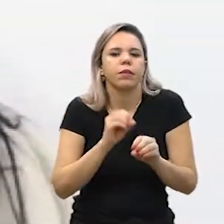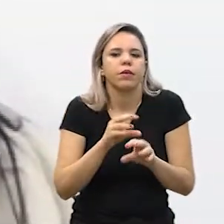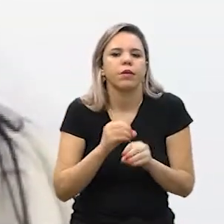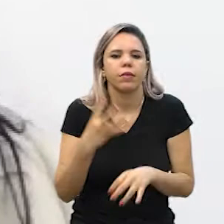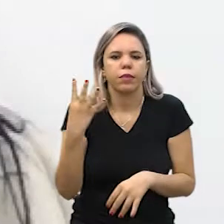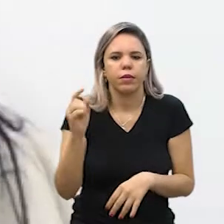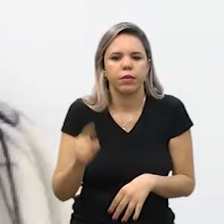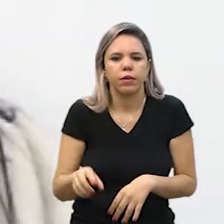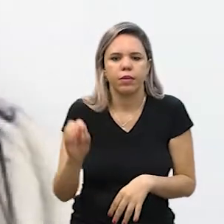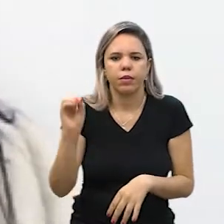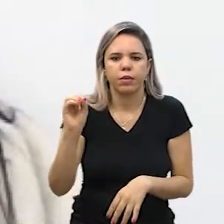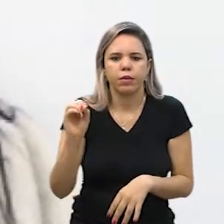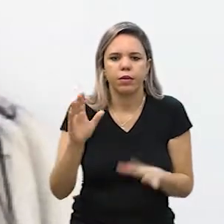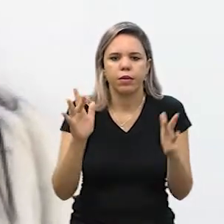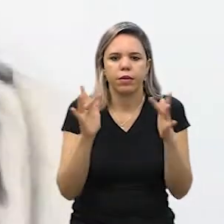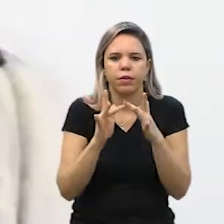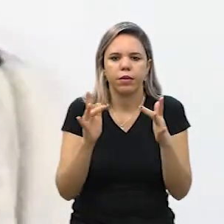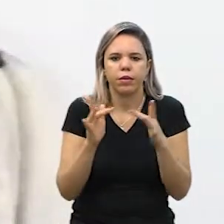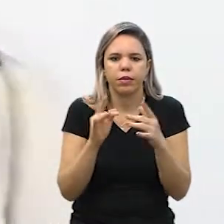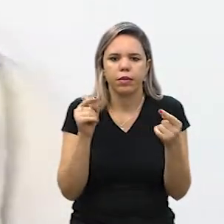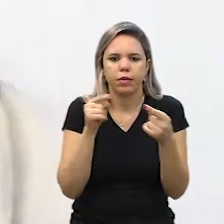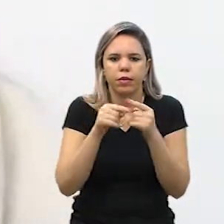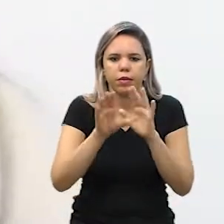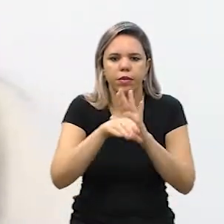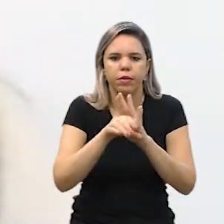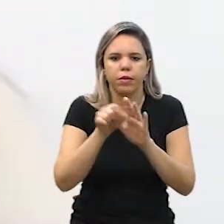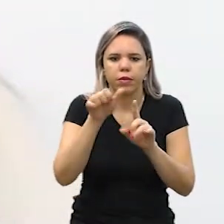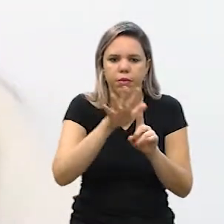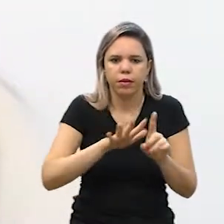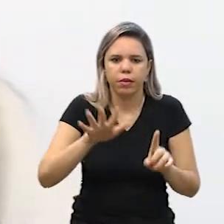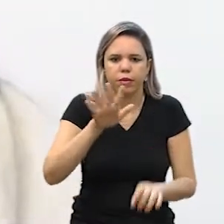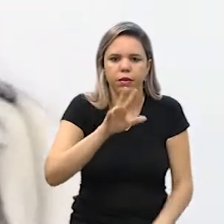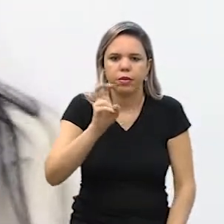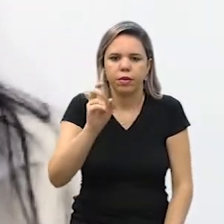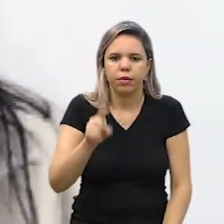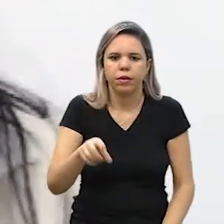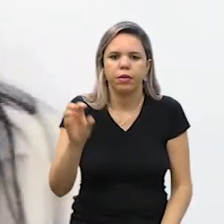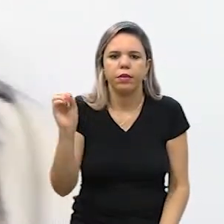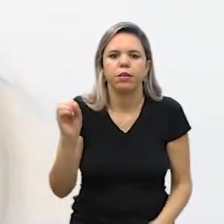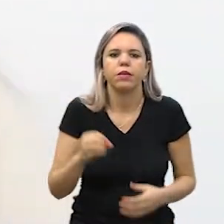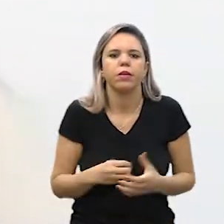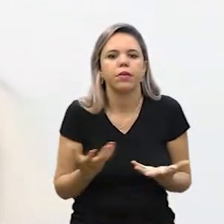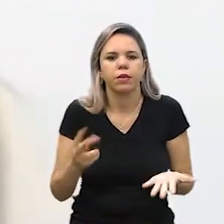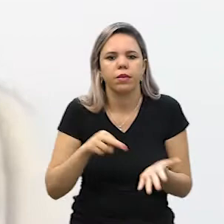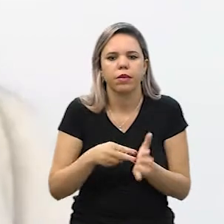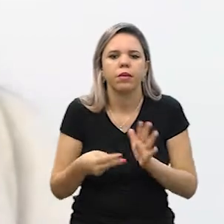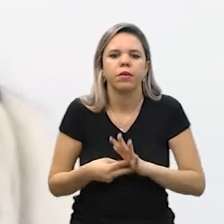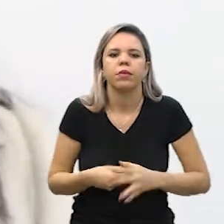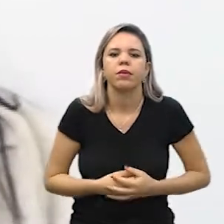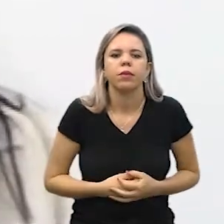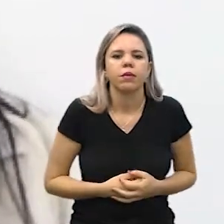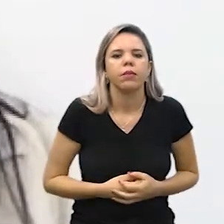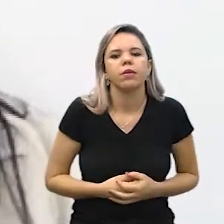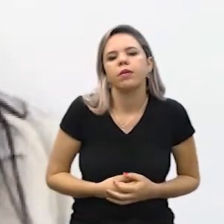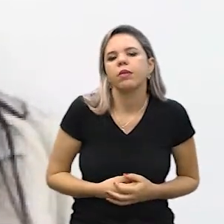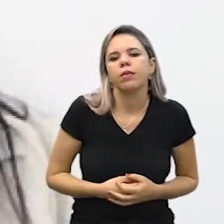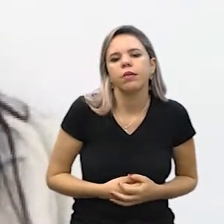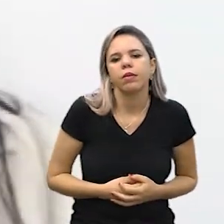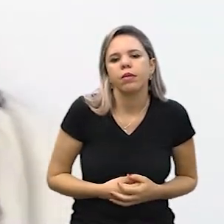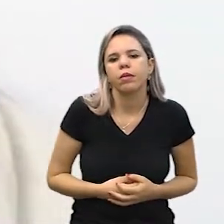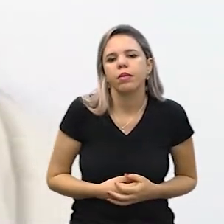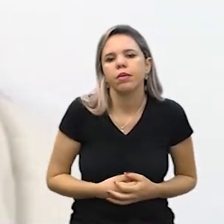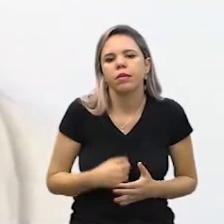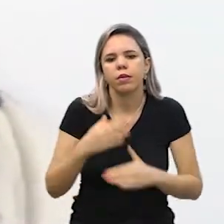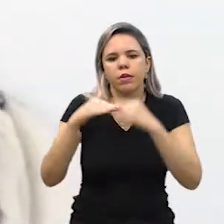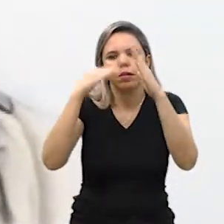Educação 4.0, está relacionada num conceito de sociedade 5.0. O que quer dizer isso? Né?